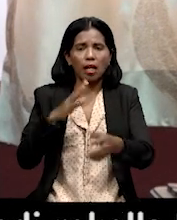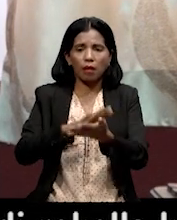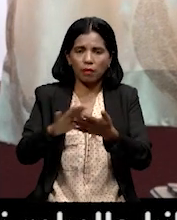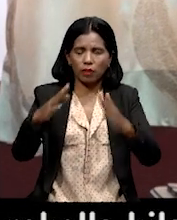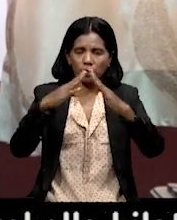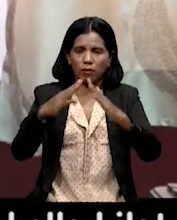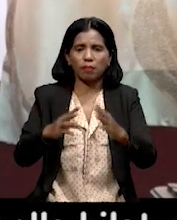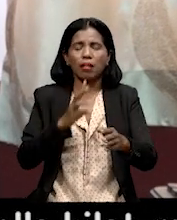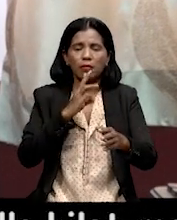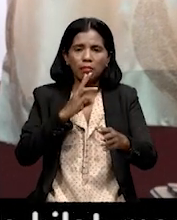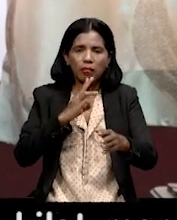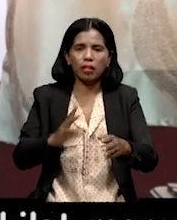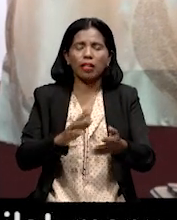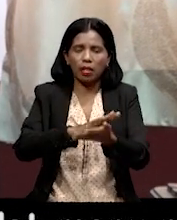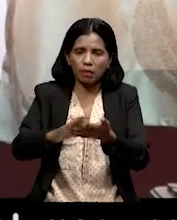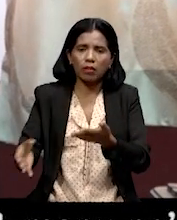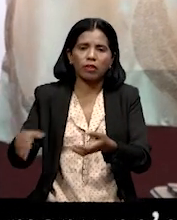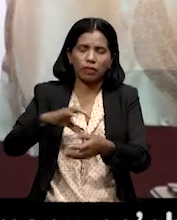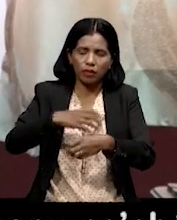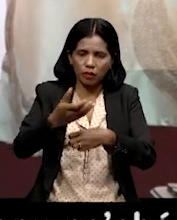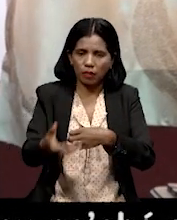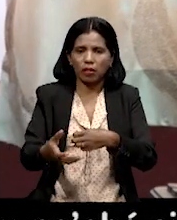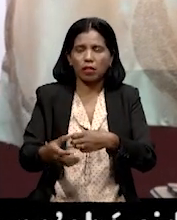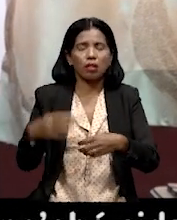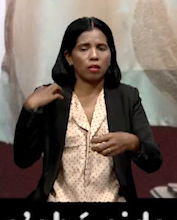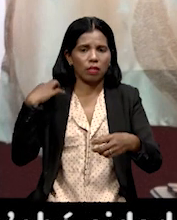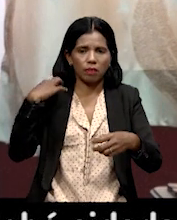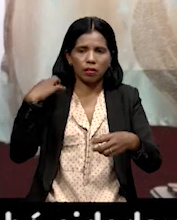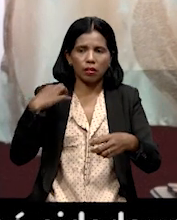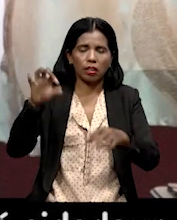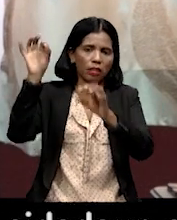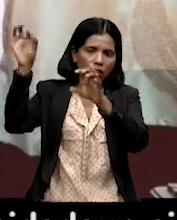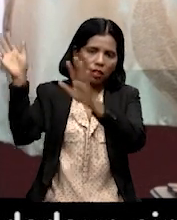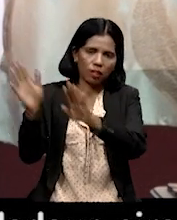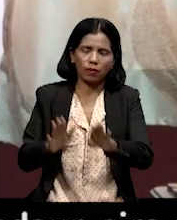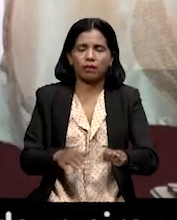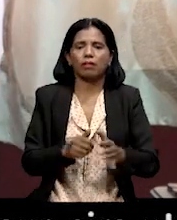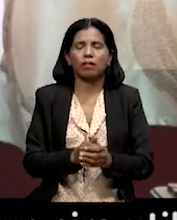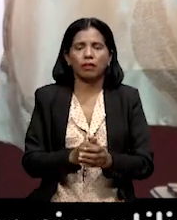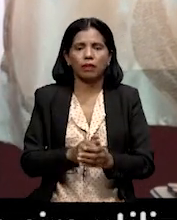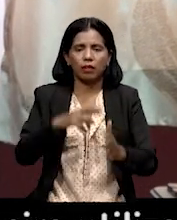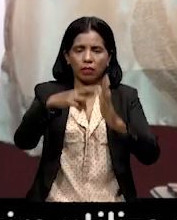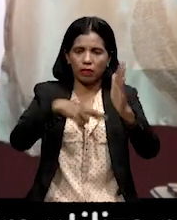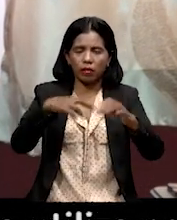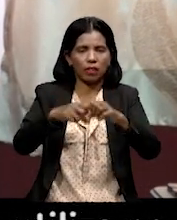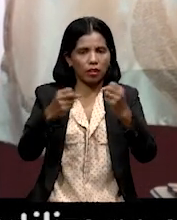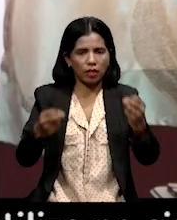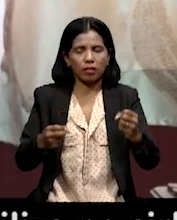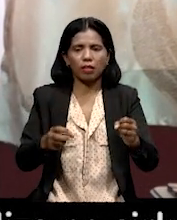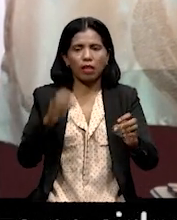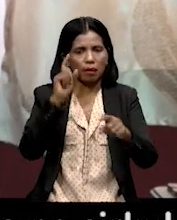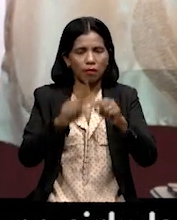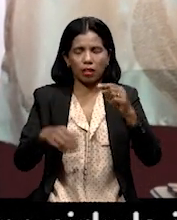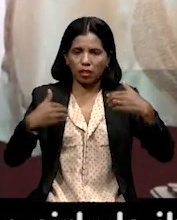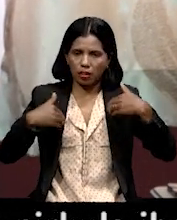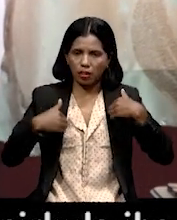cada semana re ropa fo ropa sira tar di lolon sira ne roda at sira ne ita hamamo kusi be fatin sira